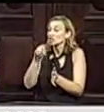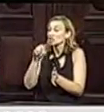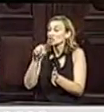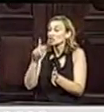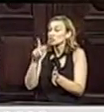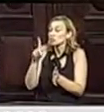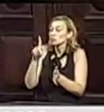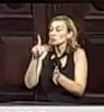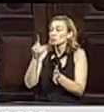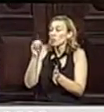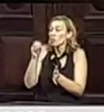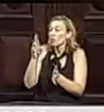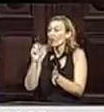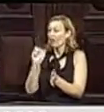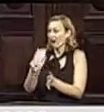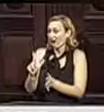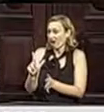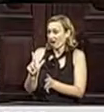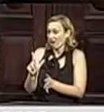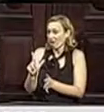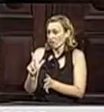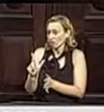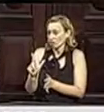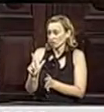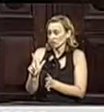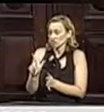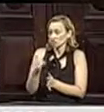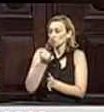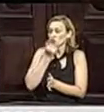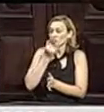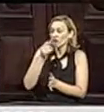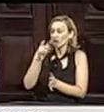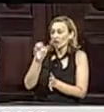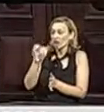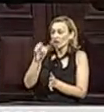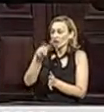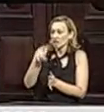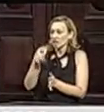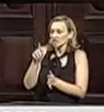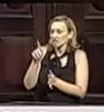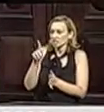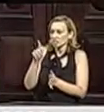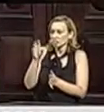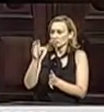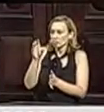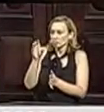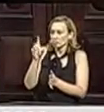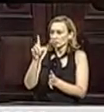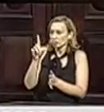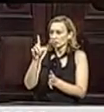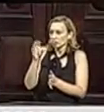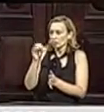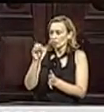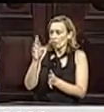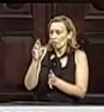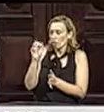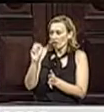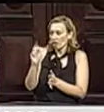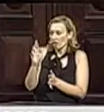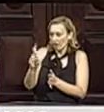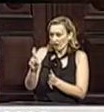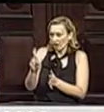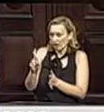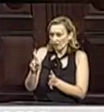na fase de sísmica e da perfuração propriamente dita dos